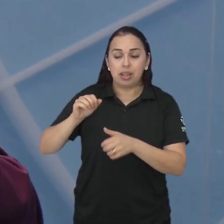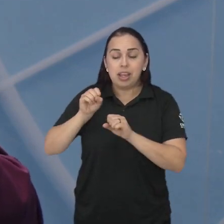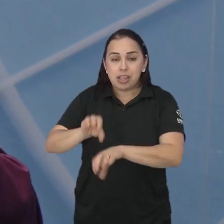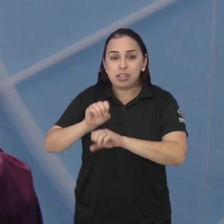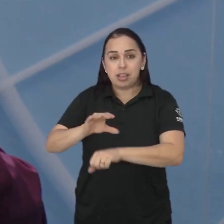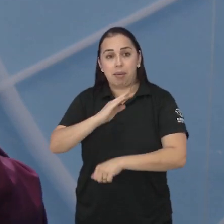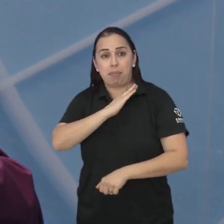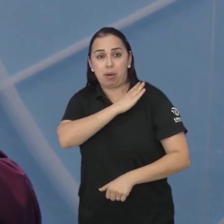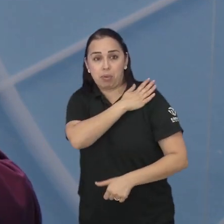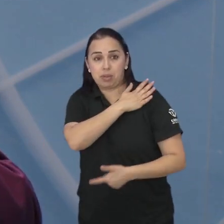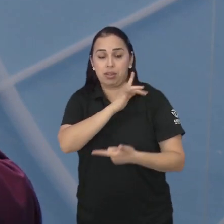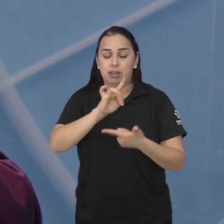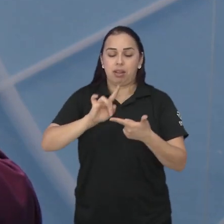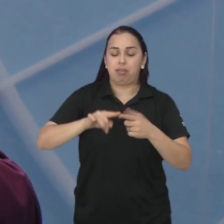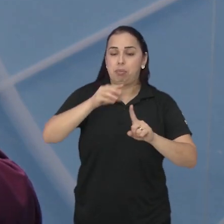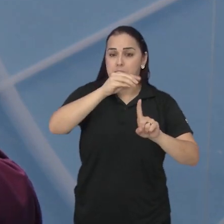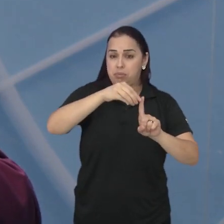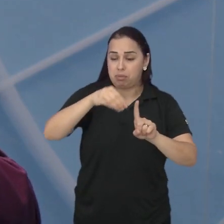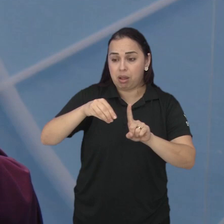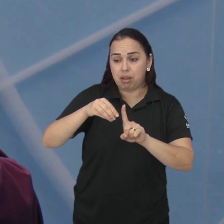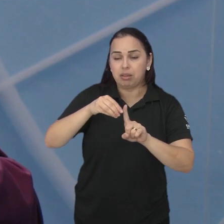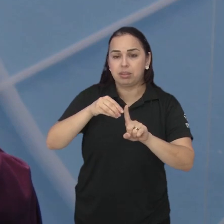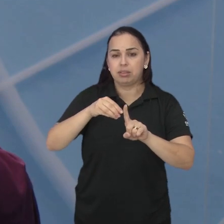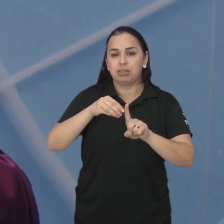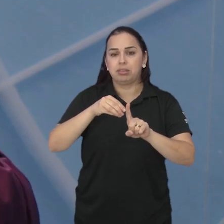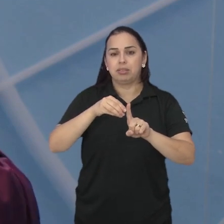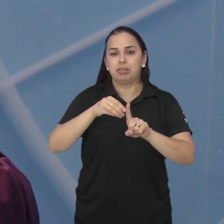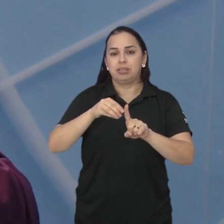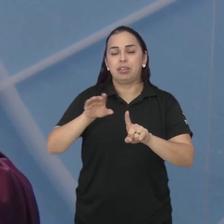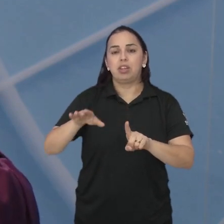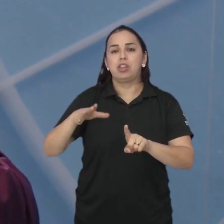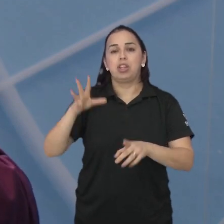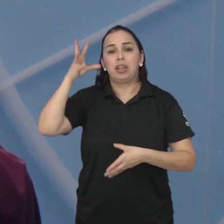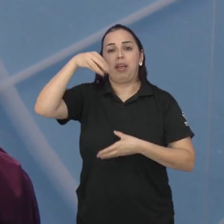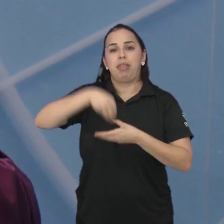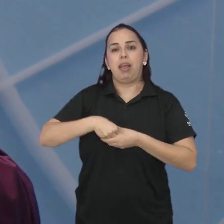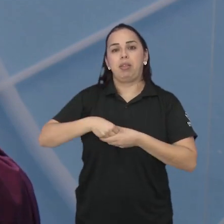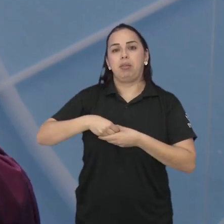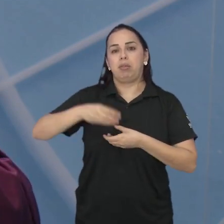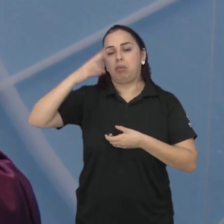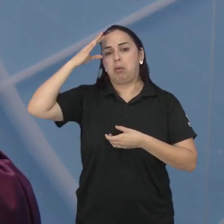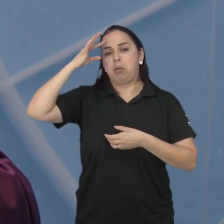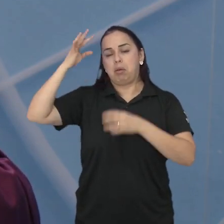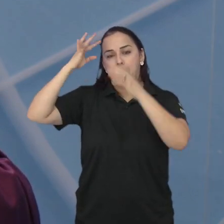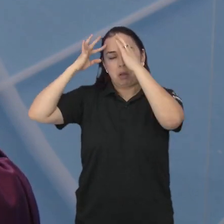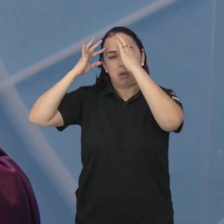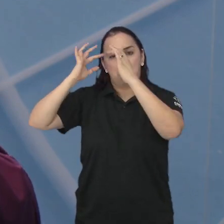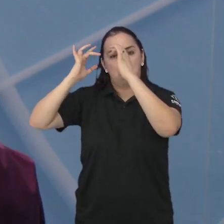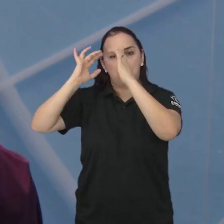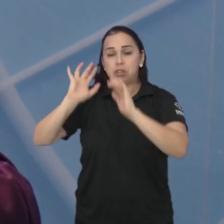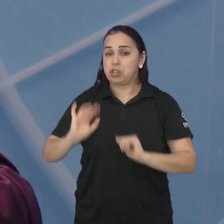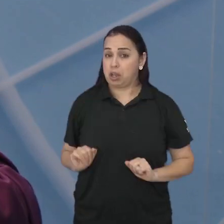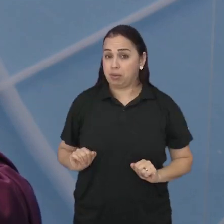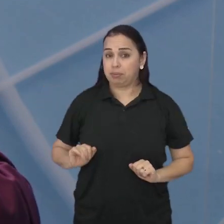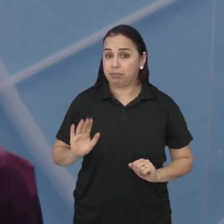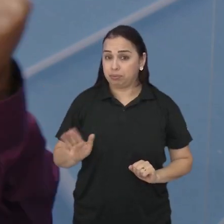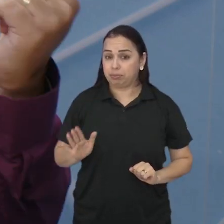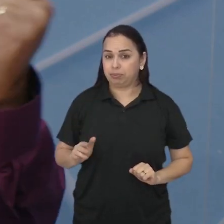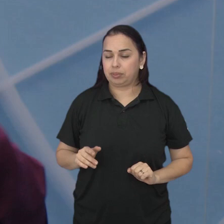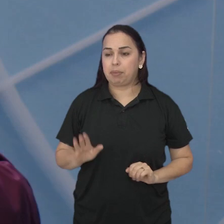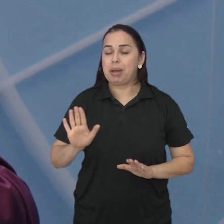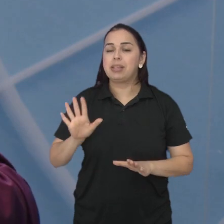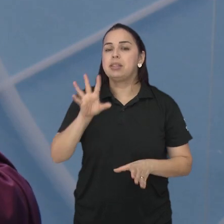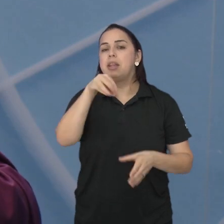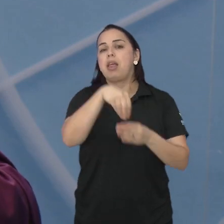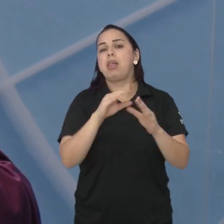sobre a pessoa que está em vulnerabilidade social, às vezes ele já tem a construção formada, ele já tem um pensamento crítico. Então, onde você vai trabalhar isso? Na